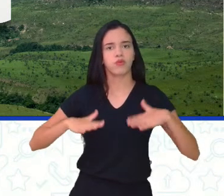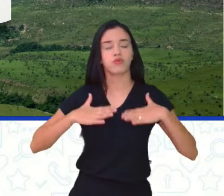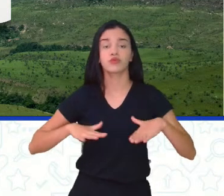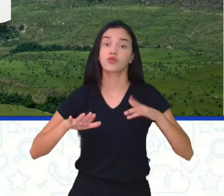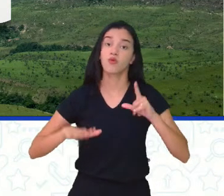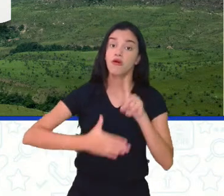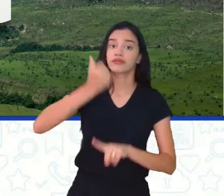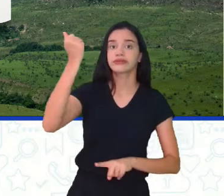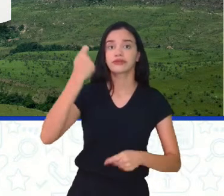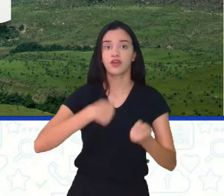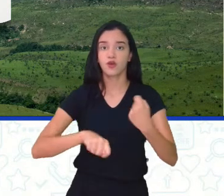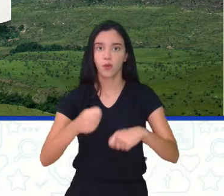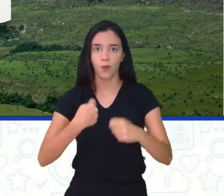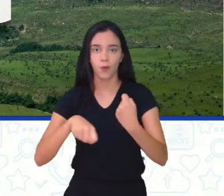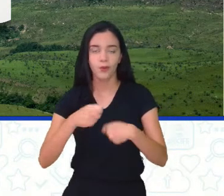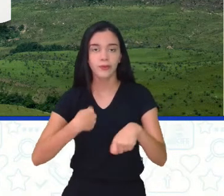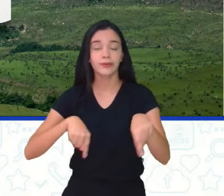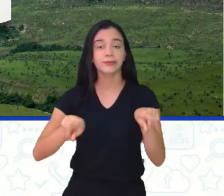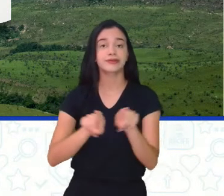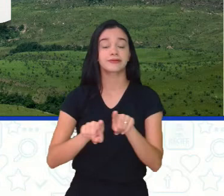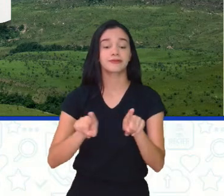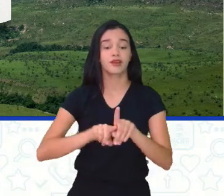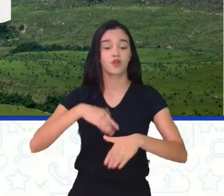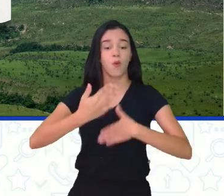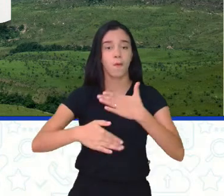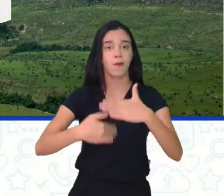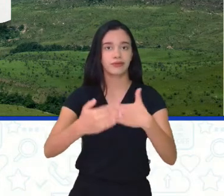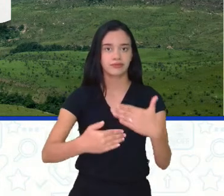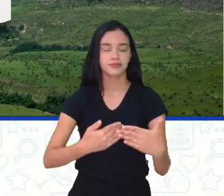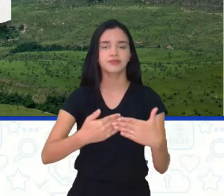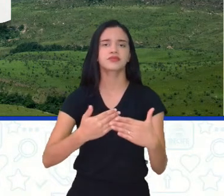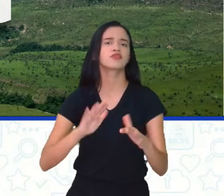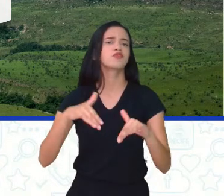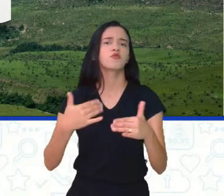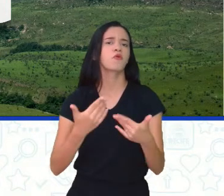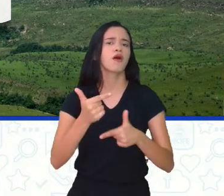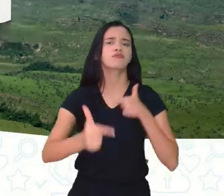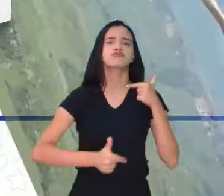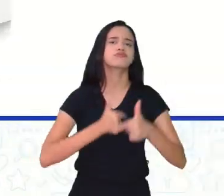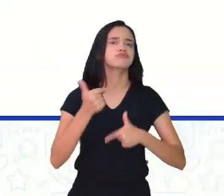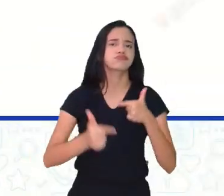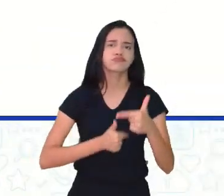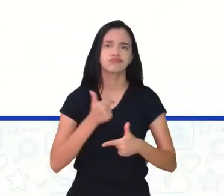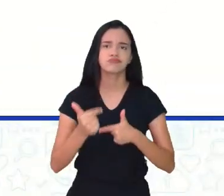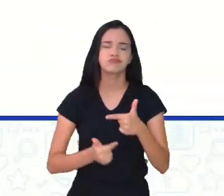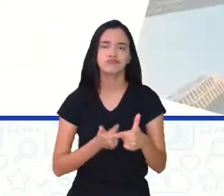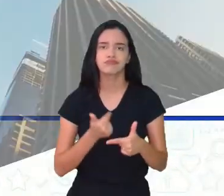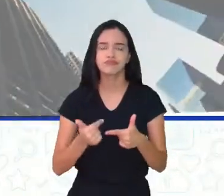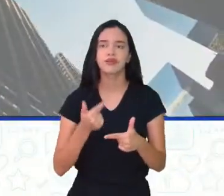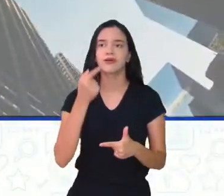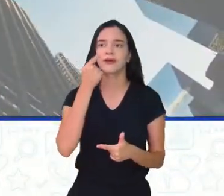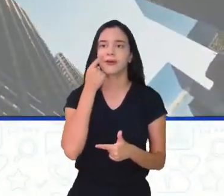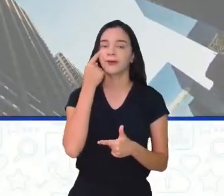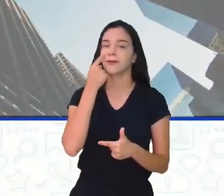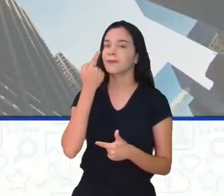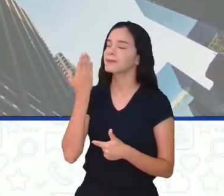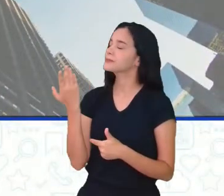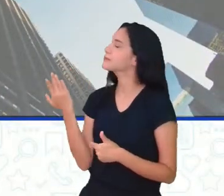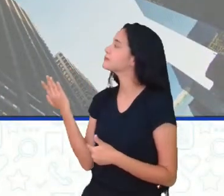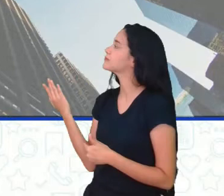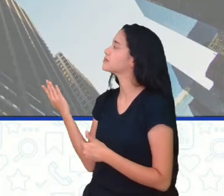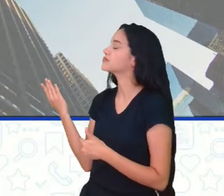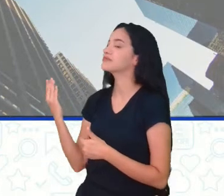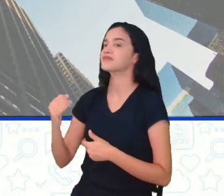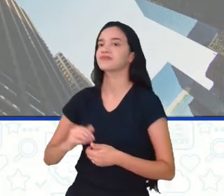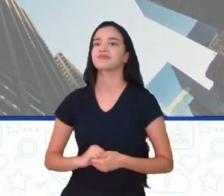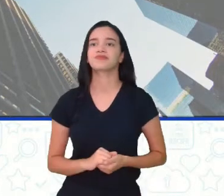econômica, na questão também do progresso. Mas aí quais são essas atividades que vão proporcionar isso, sexto ano? Olha